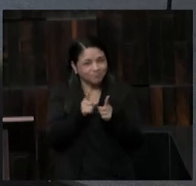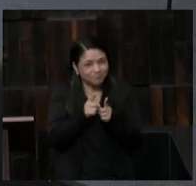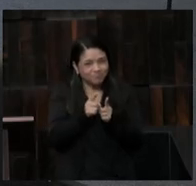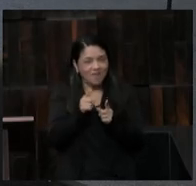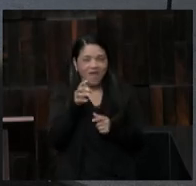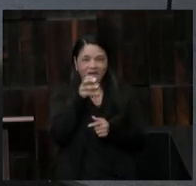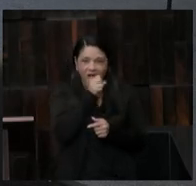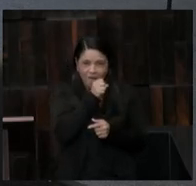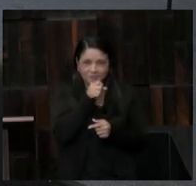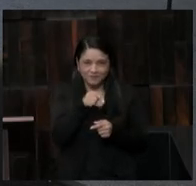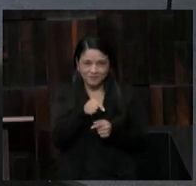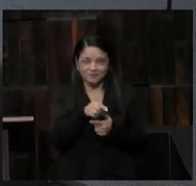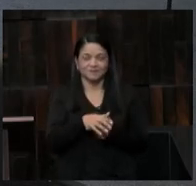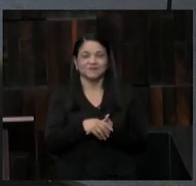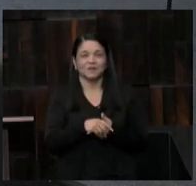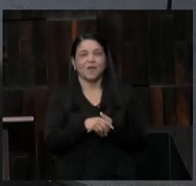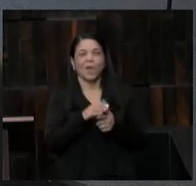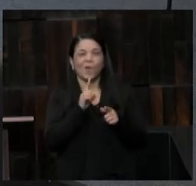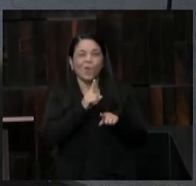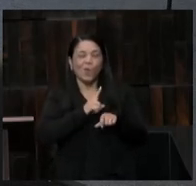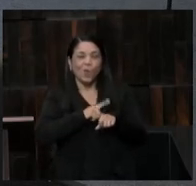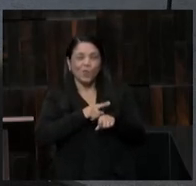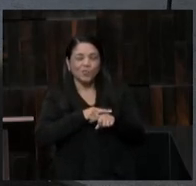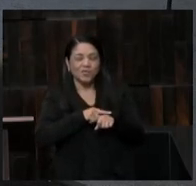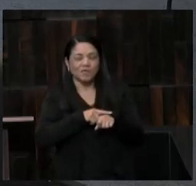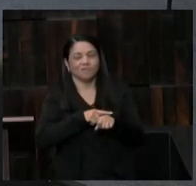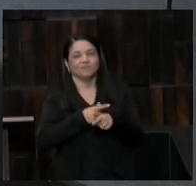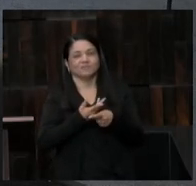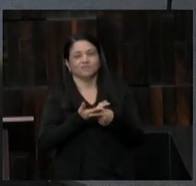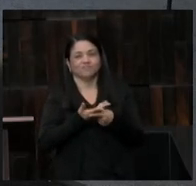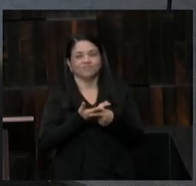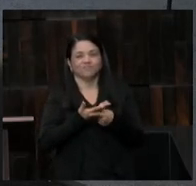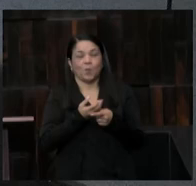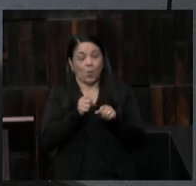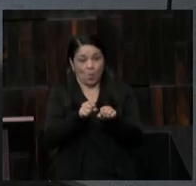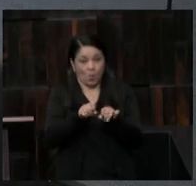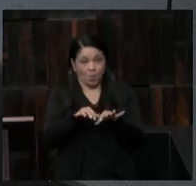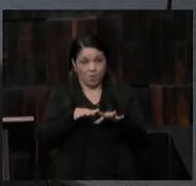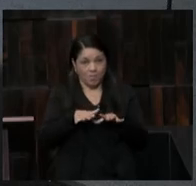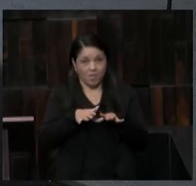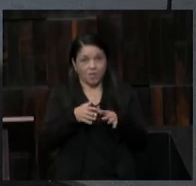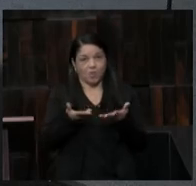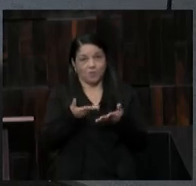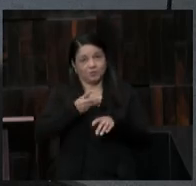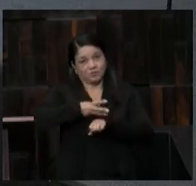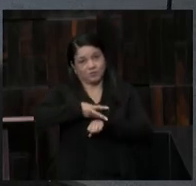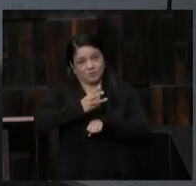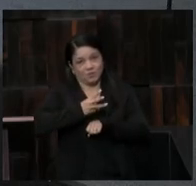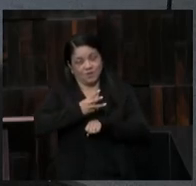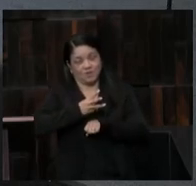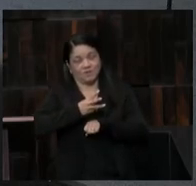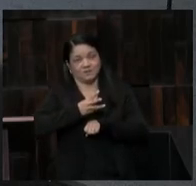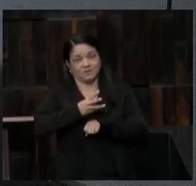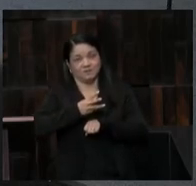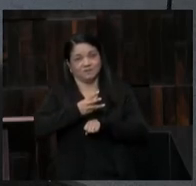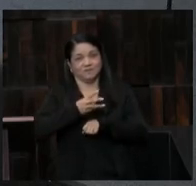aqui ao tempo escasso, até porque o plenário hoje tem